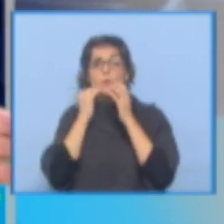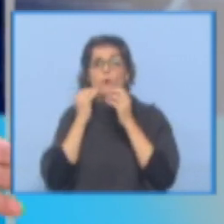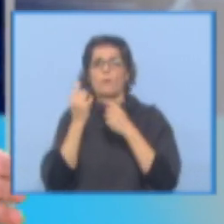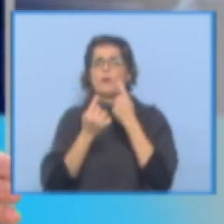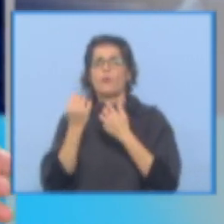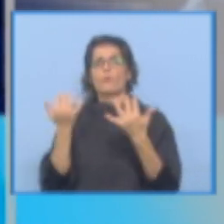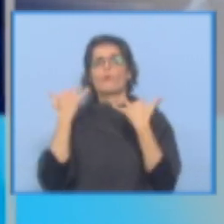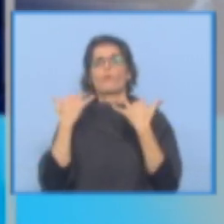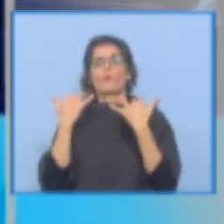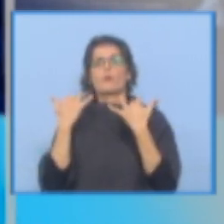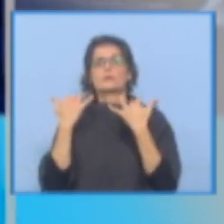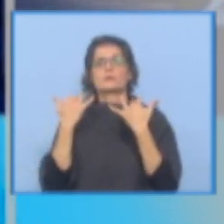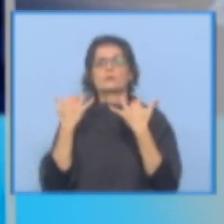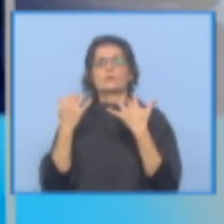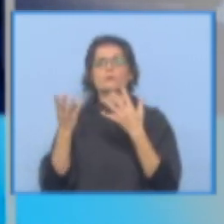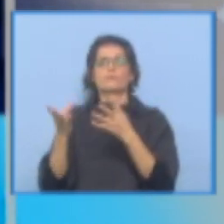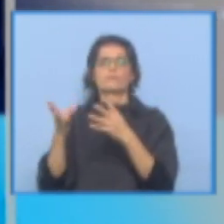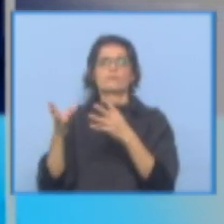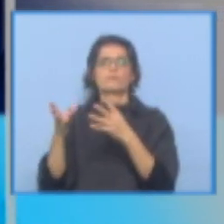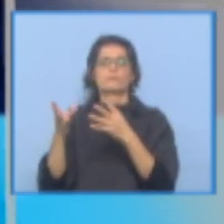algumas informações. O senhor